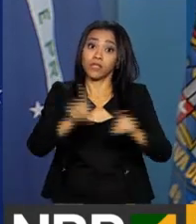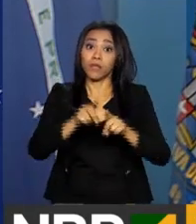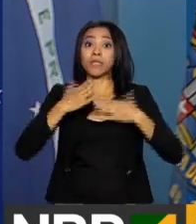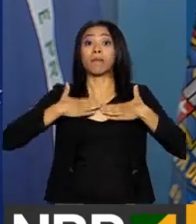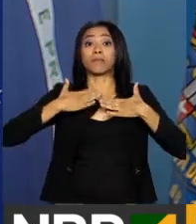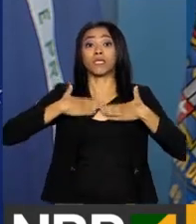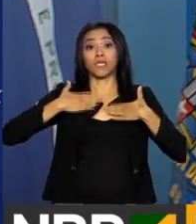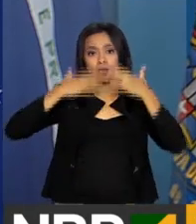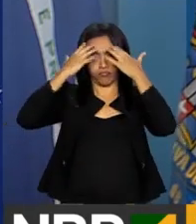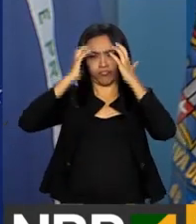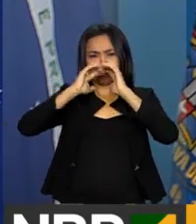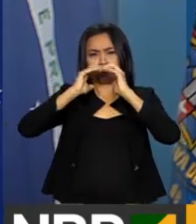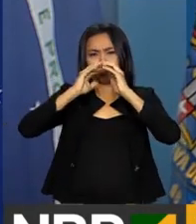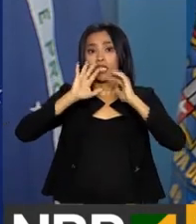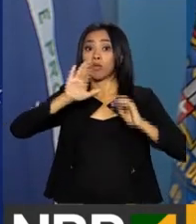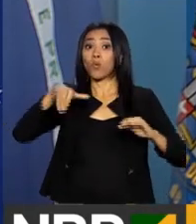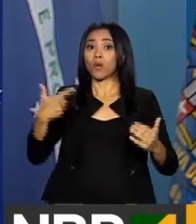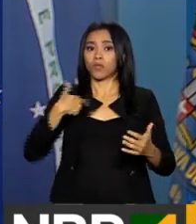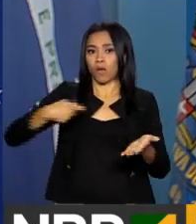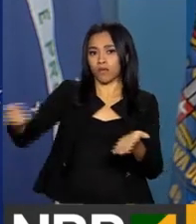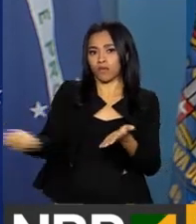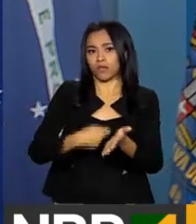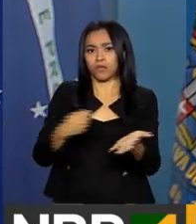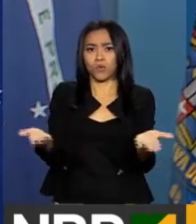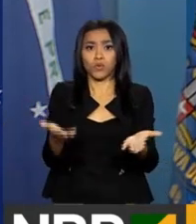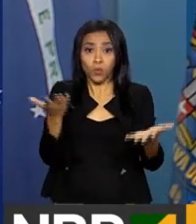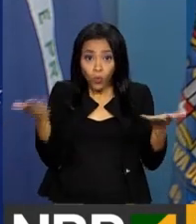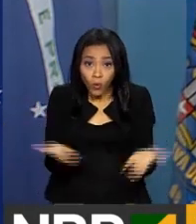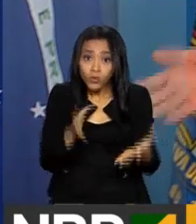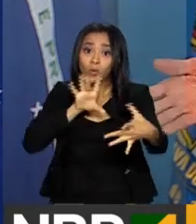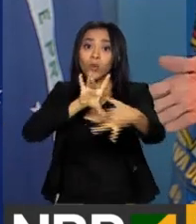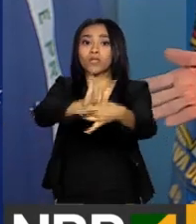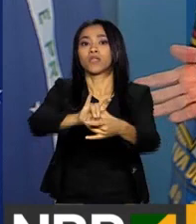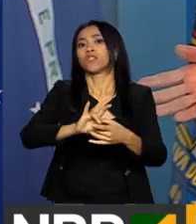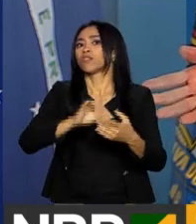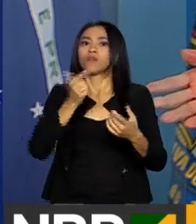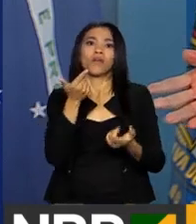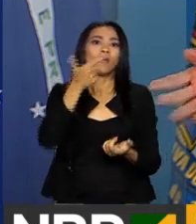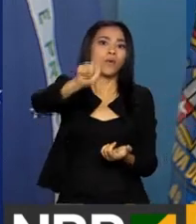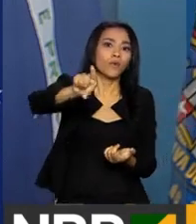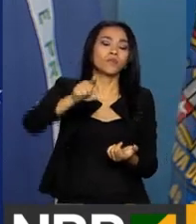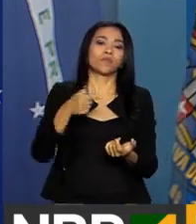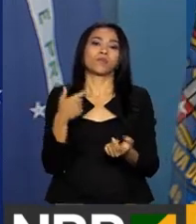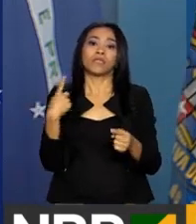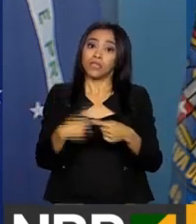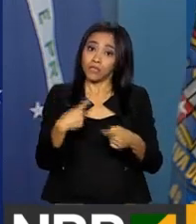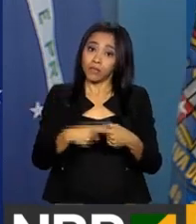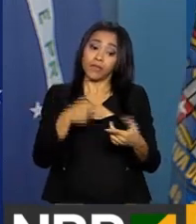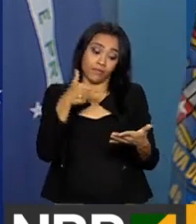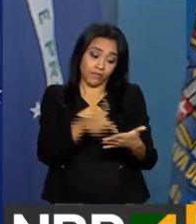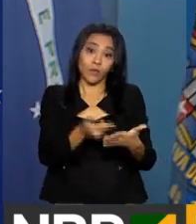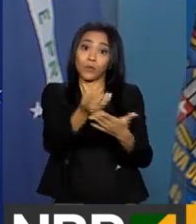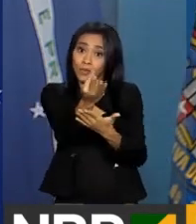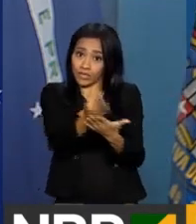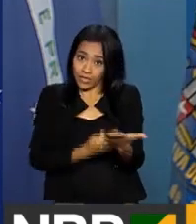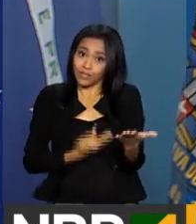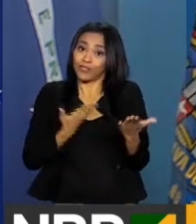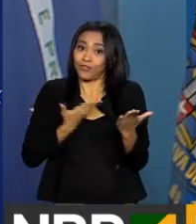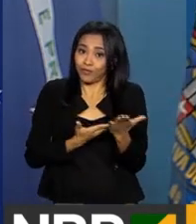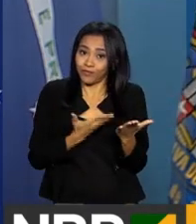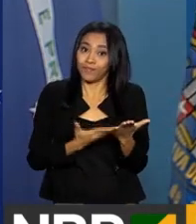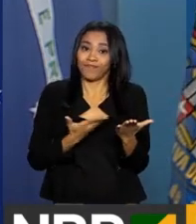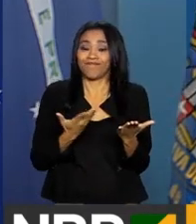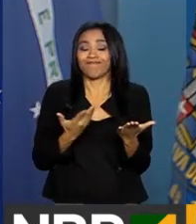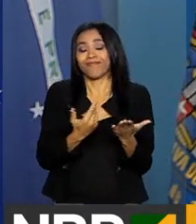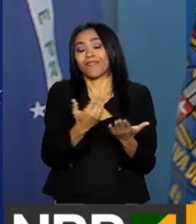sanciono esse projeto que a realidade é outra e a literalidade do texto em tom exaltado mente o que nós fizemos